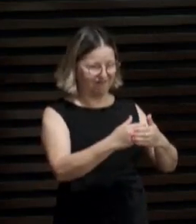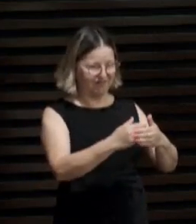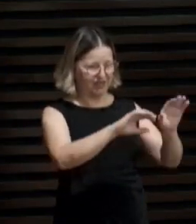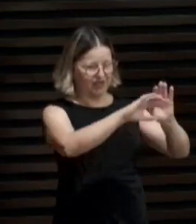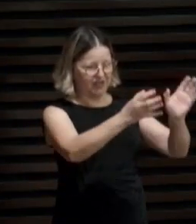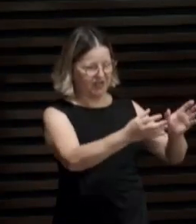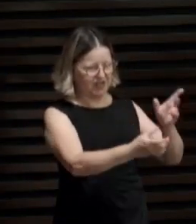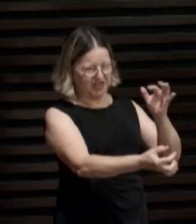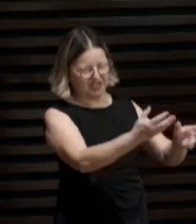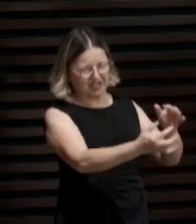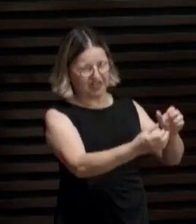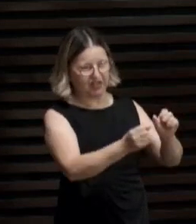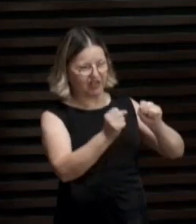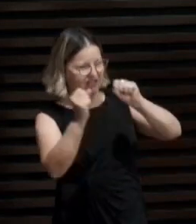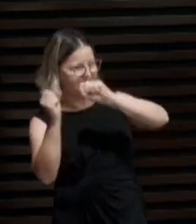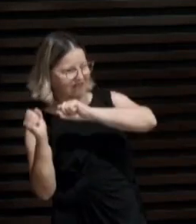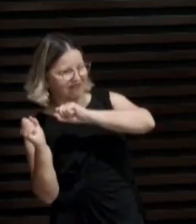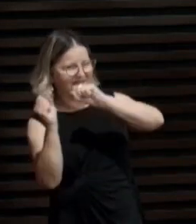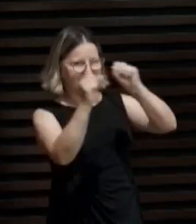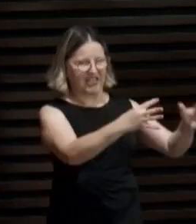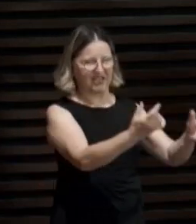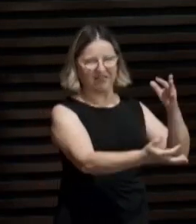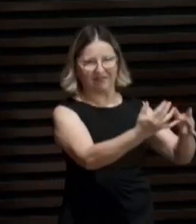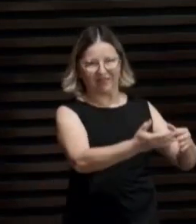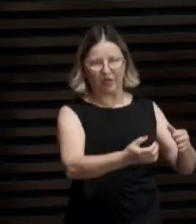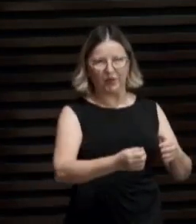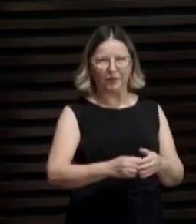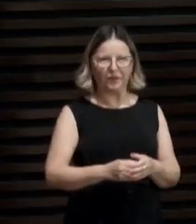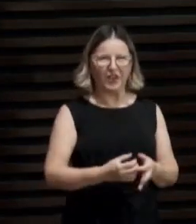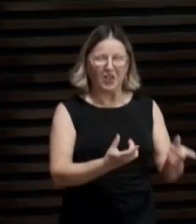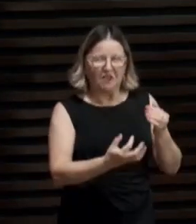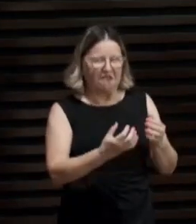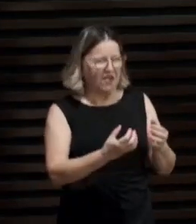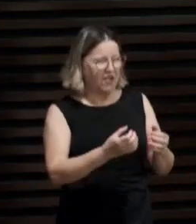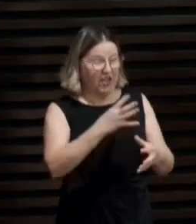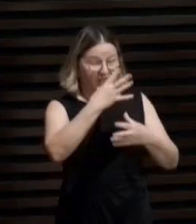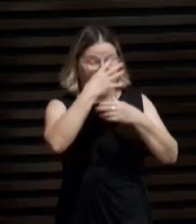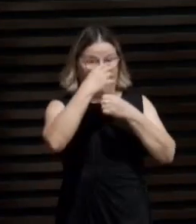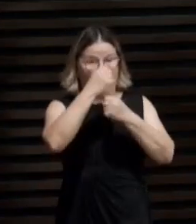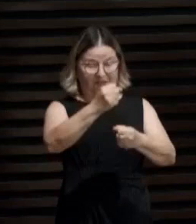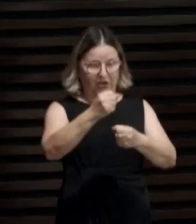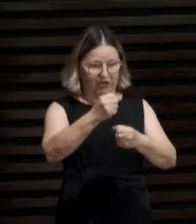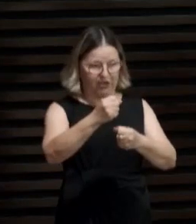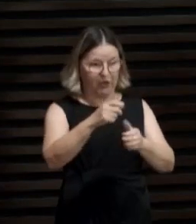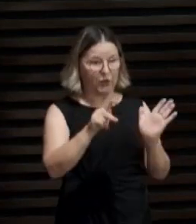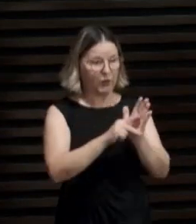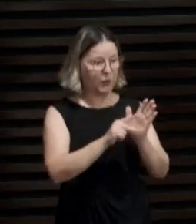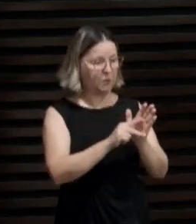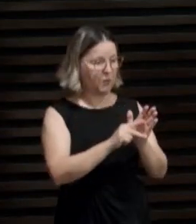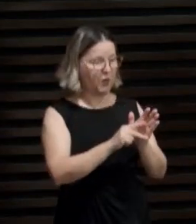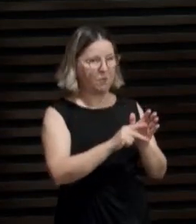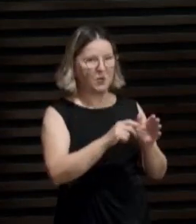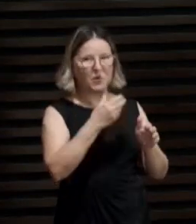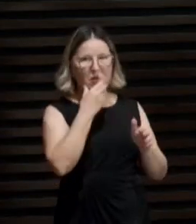mais, e foram jogados na fornalha. E a intensidade do fogo era tão grande que os homens que foram lançá-los morreram